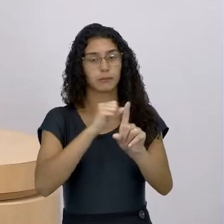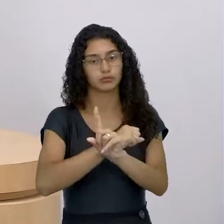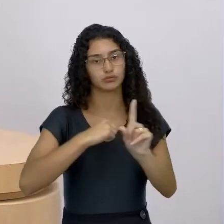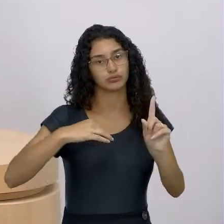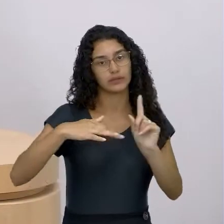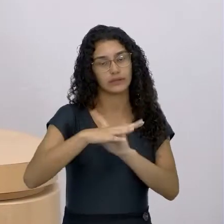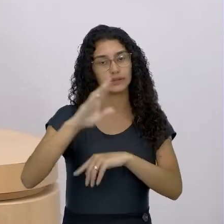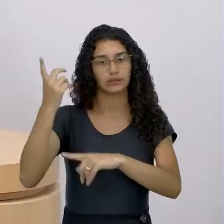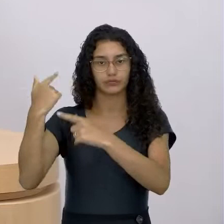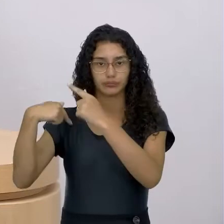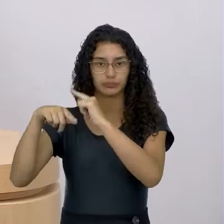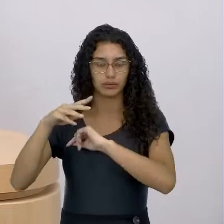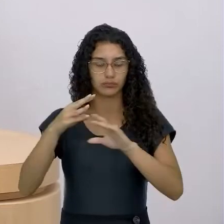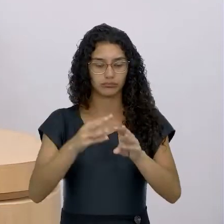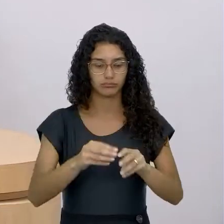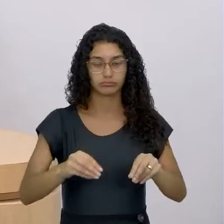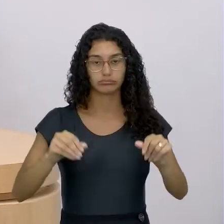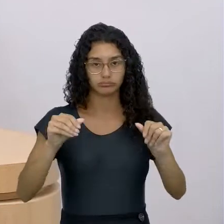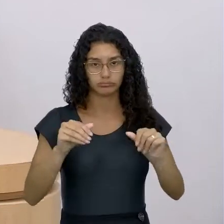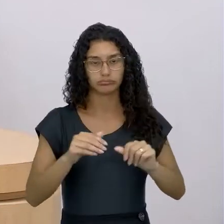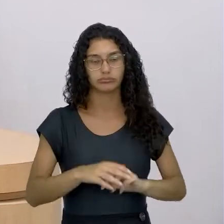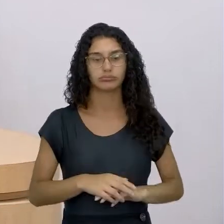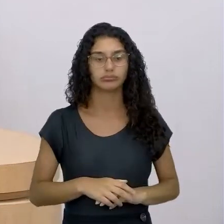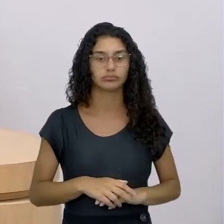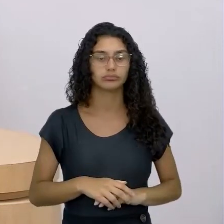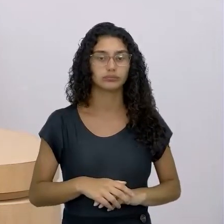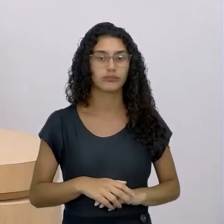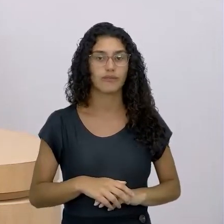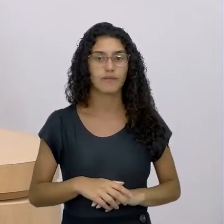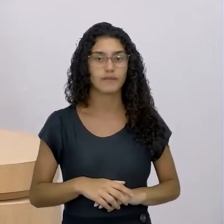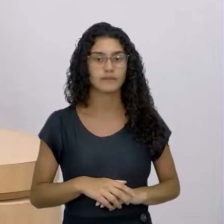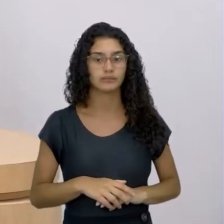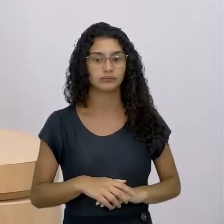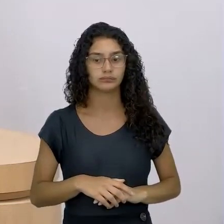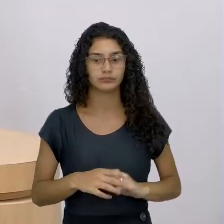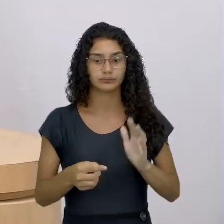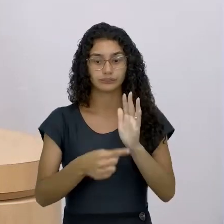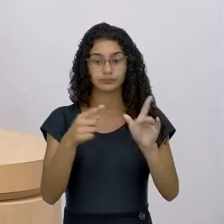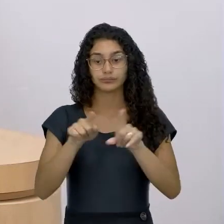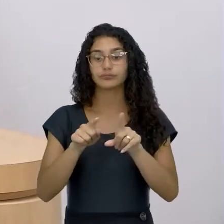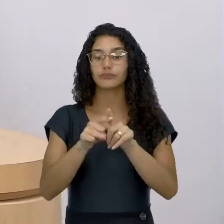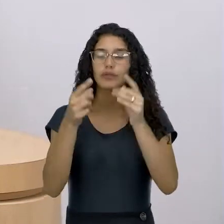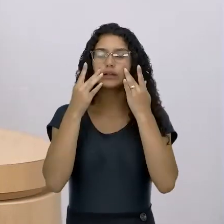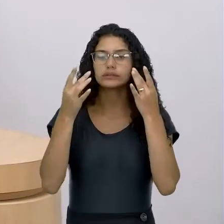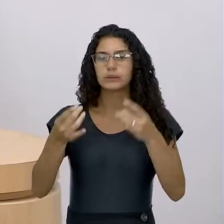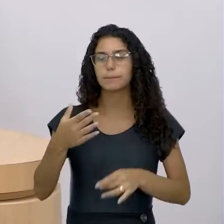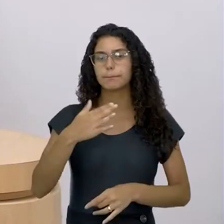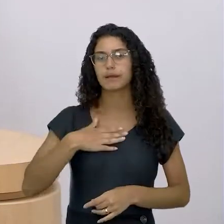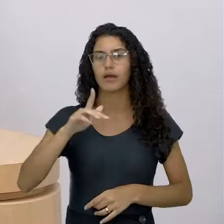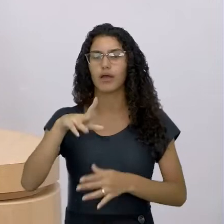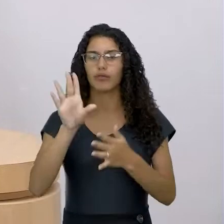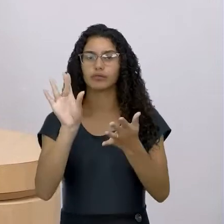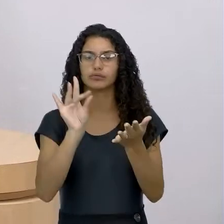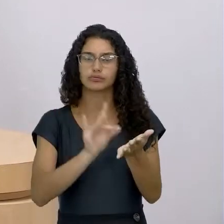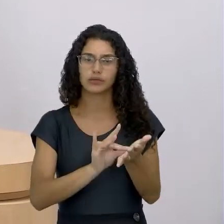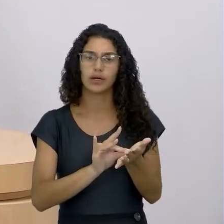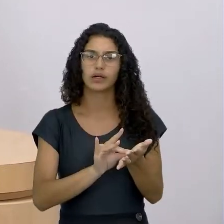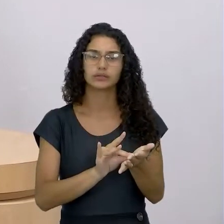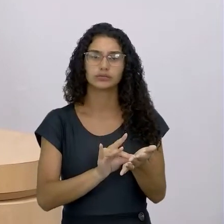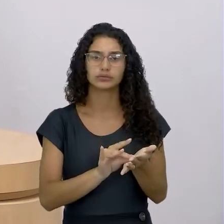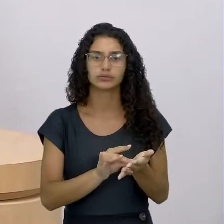sociedade e desenvolvimento territorial. E uma das coisas que me chama a atenção é o fato de